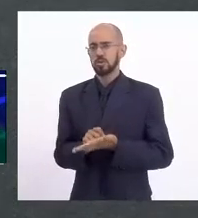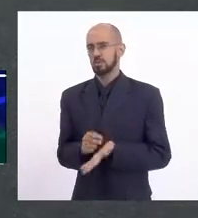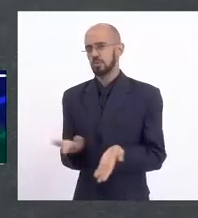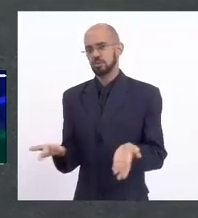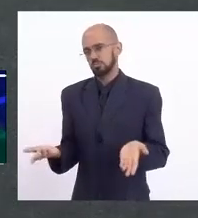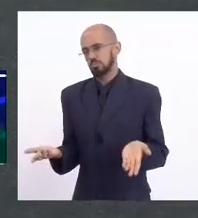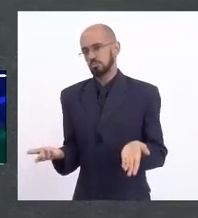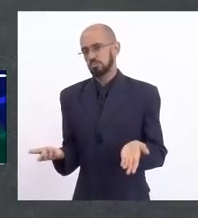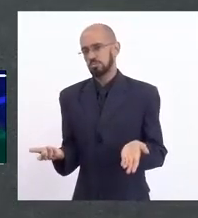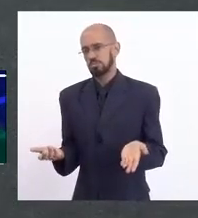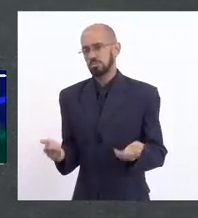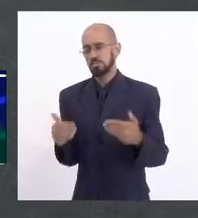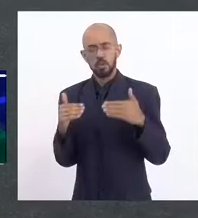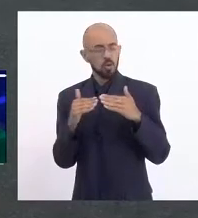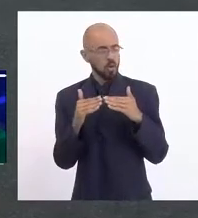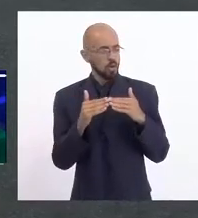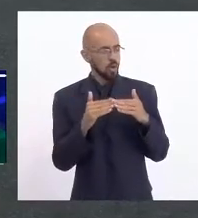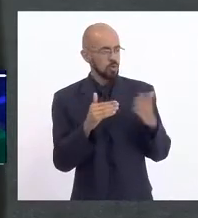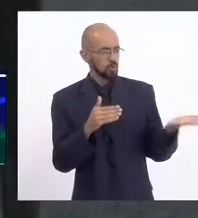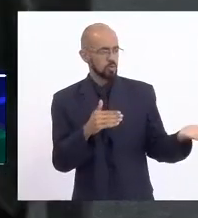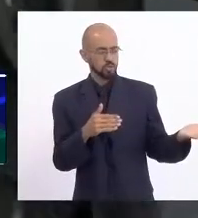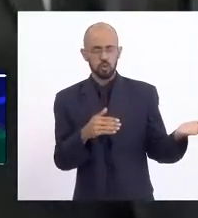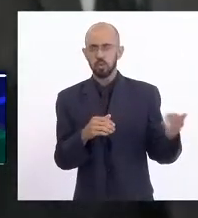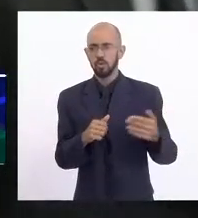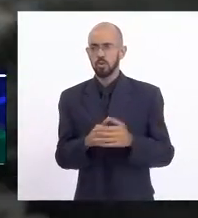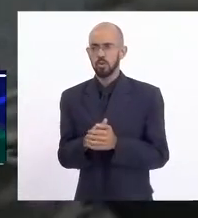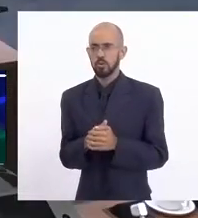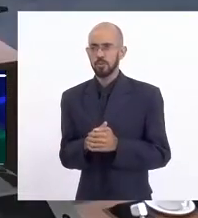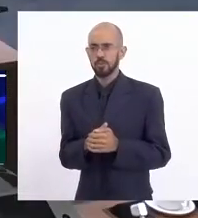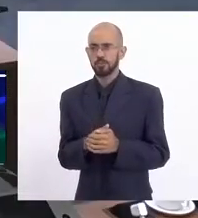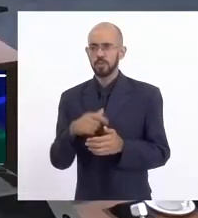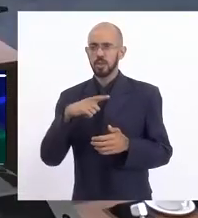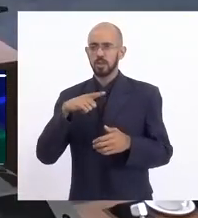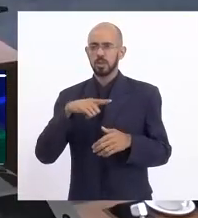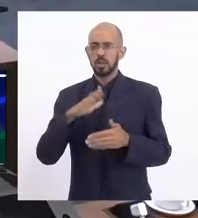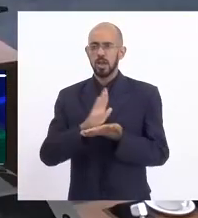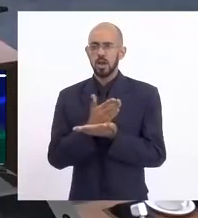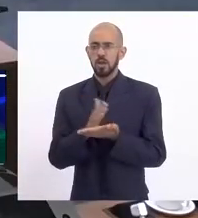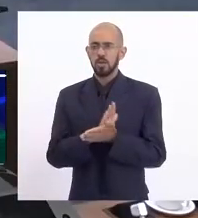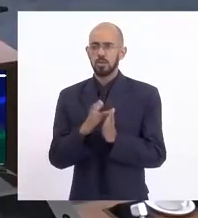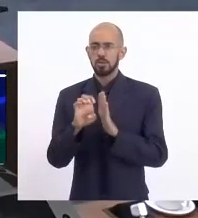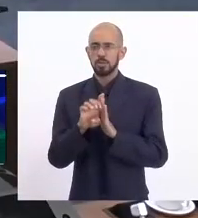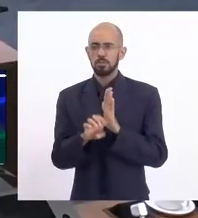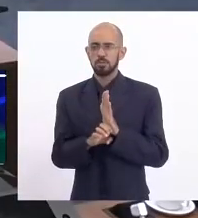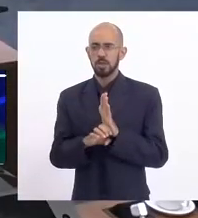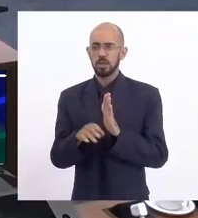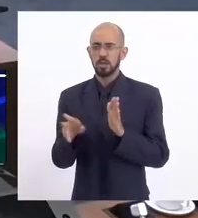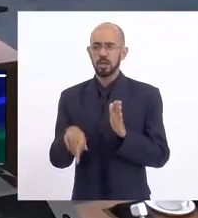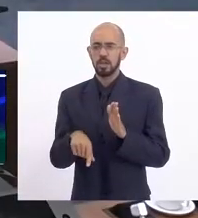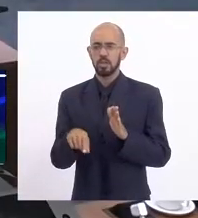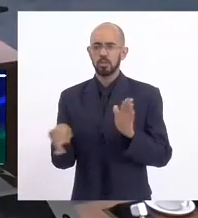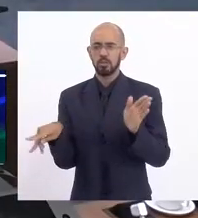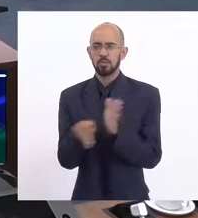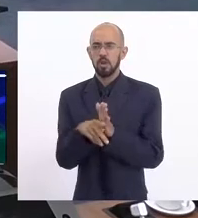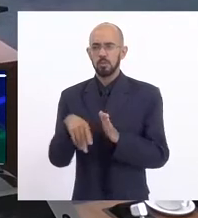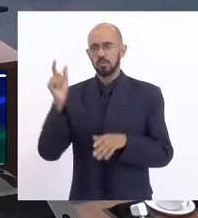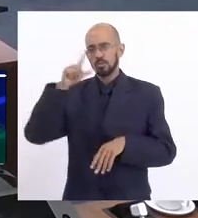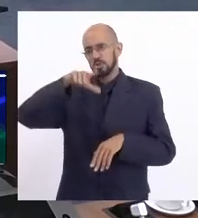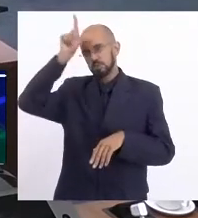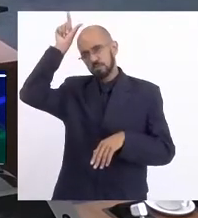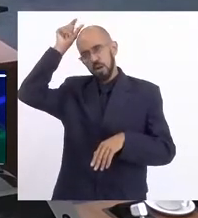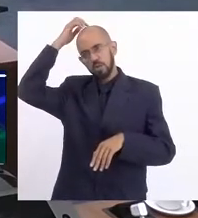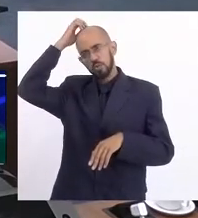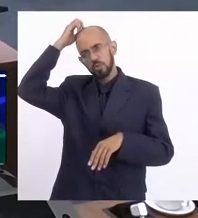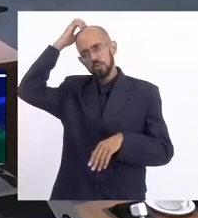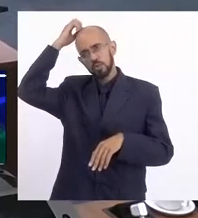Eu concordo com Vossa Excelência. Vai sair de pauta mesmo. Tem emendas que são da autoria do deputado Luiz Paulo, ele já se colocou aqui à disposição